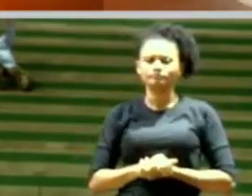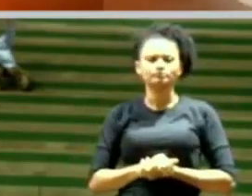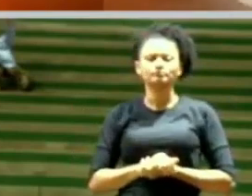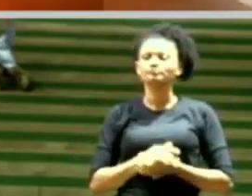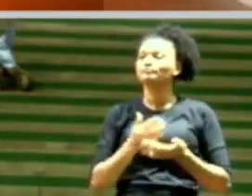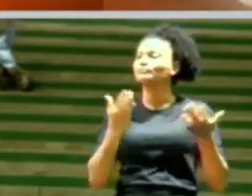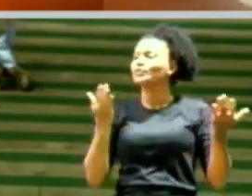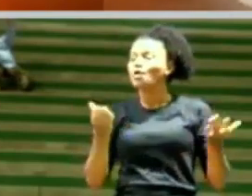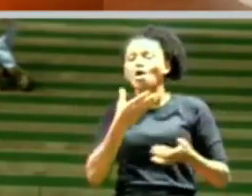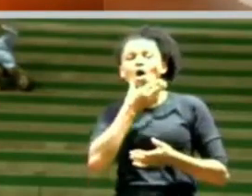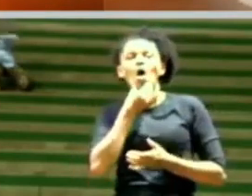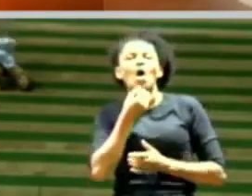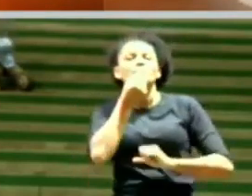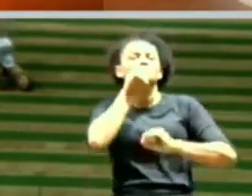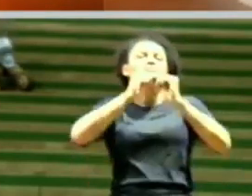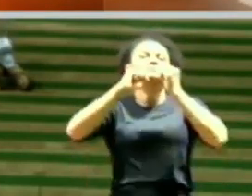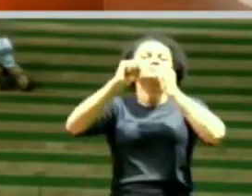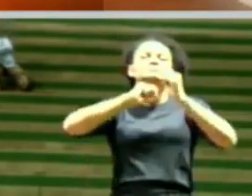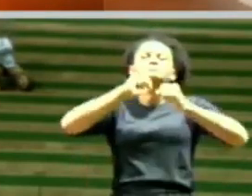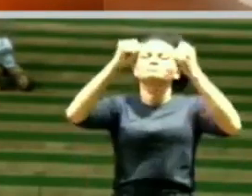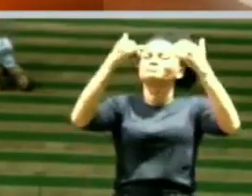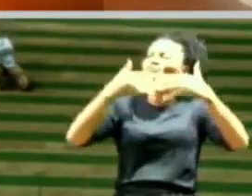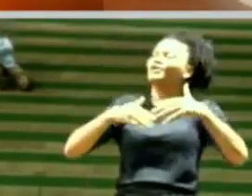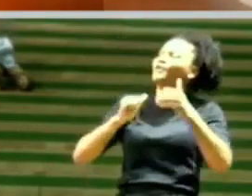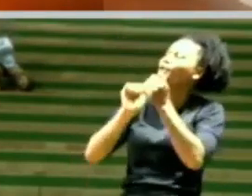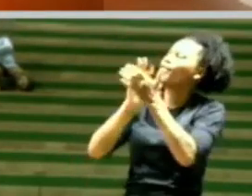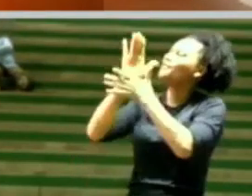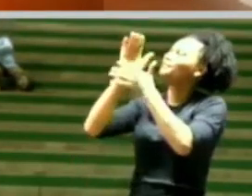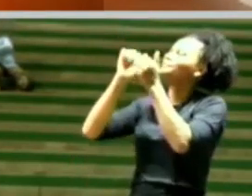Lembra quando o salmista diz: provai.